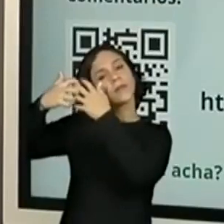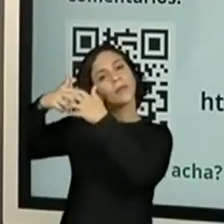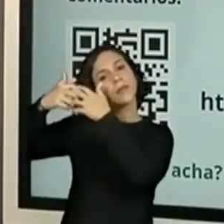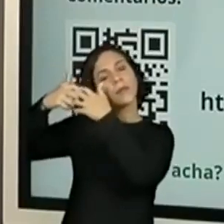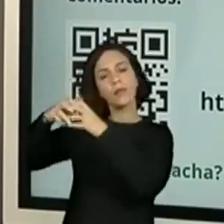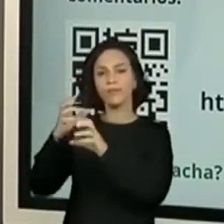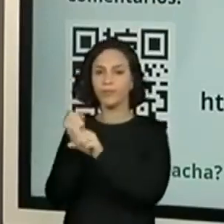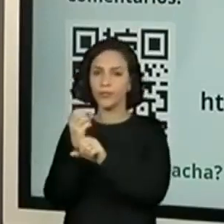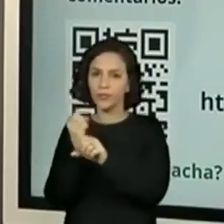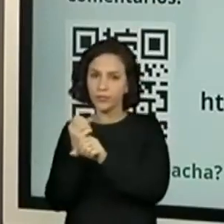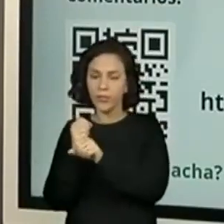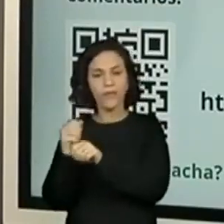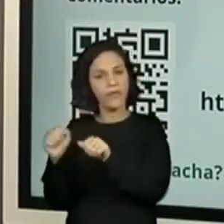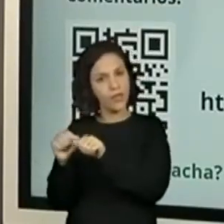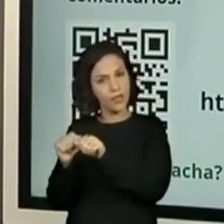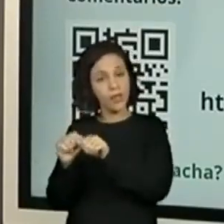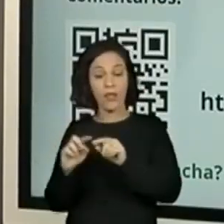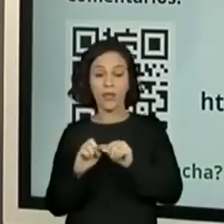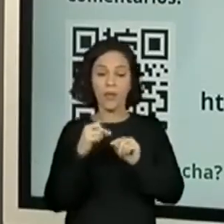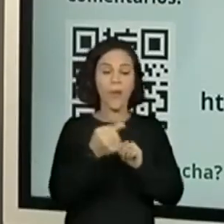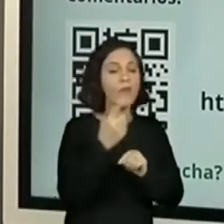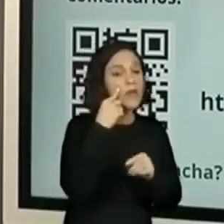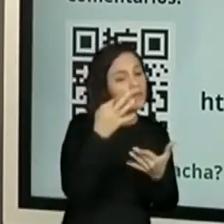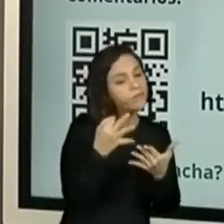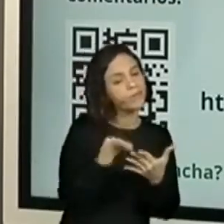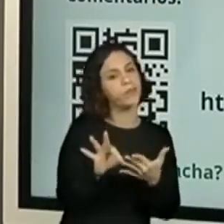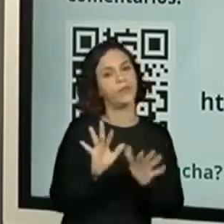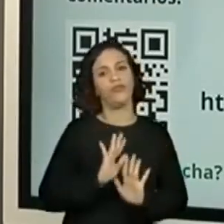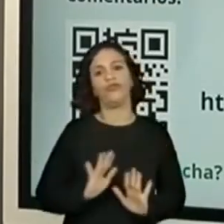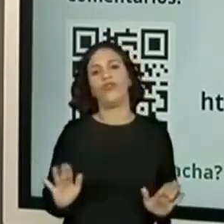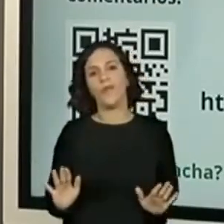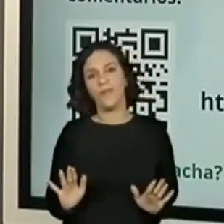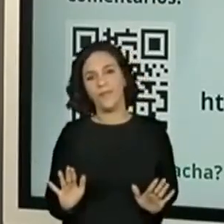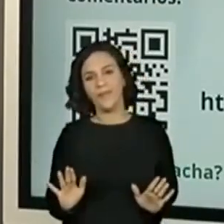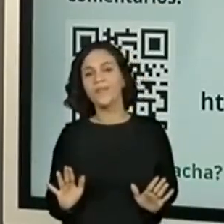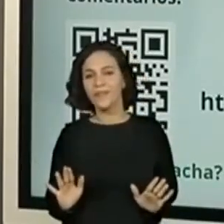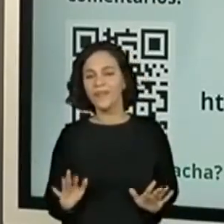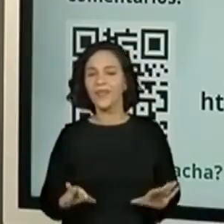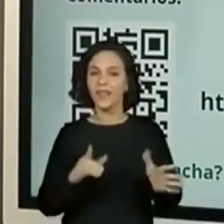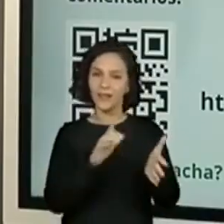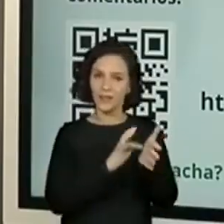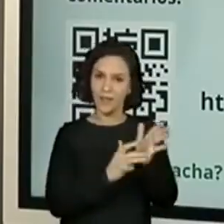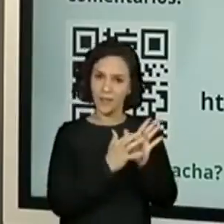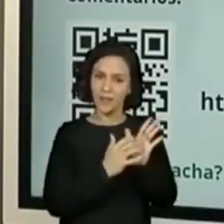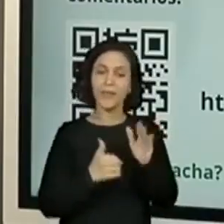cálculo, resolvê-lo mentalmente e aí então partirem para a calculadora para fazer a